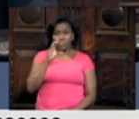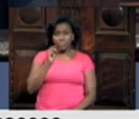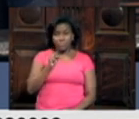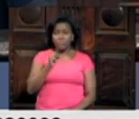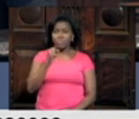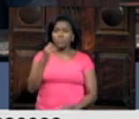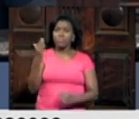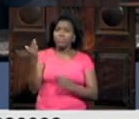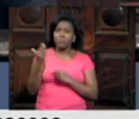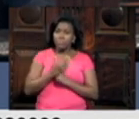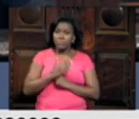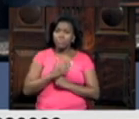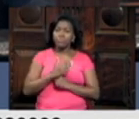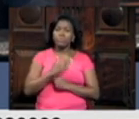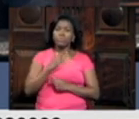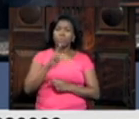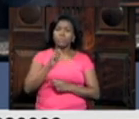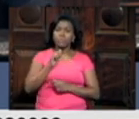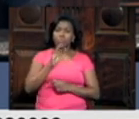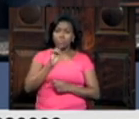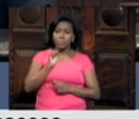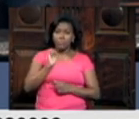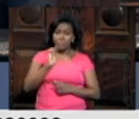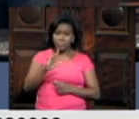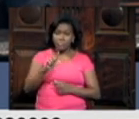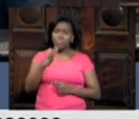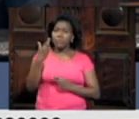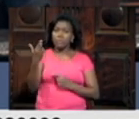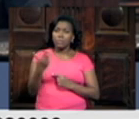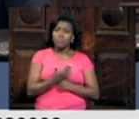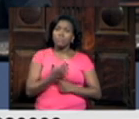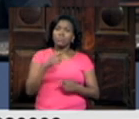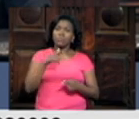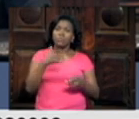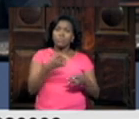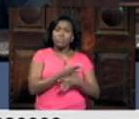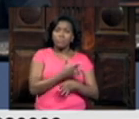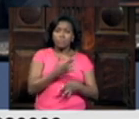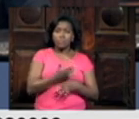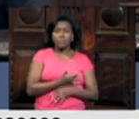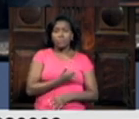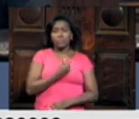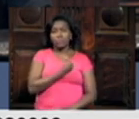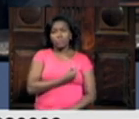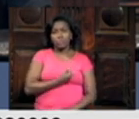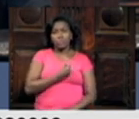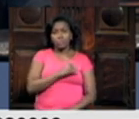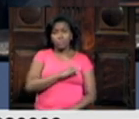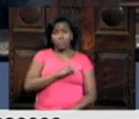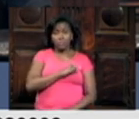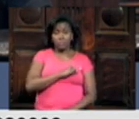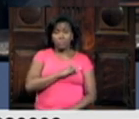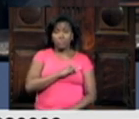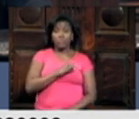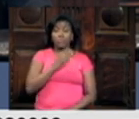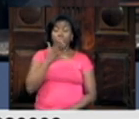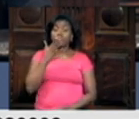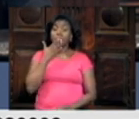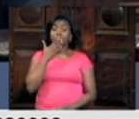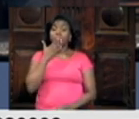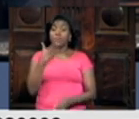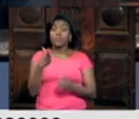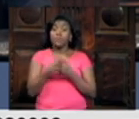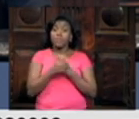Doutor Rafael, me ajude a cidade de Itaboraí. Quero aqui pedir um carinho especial ao